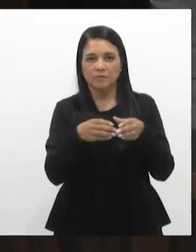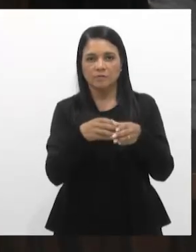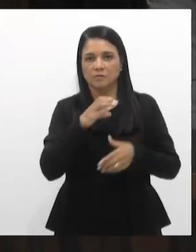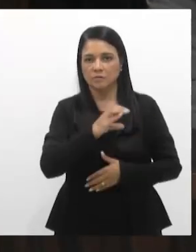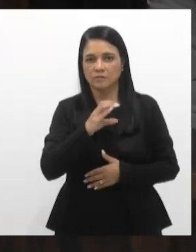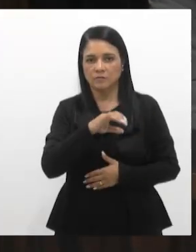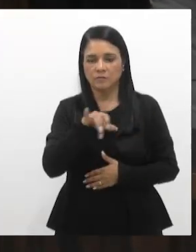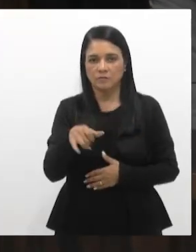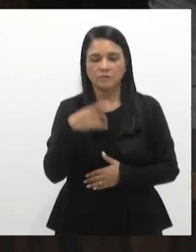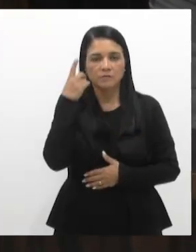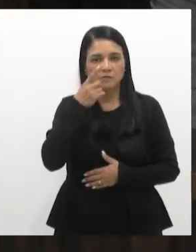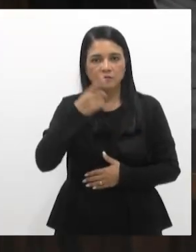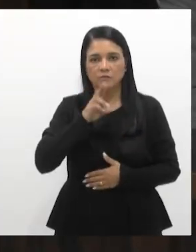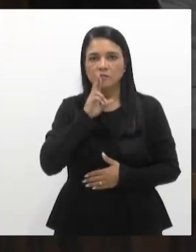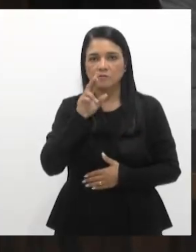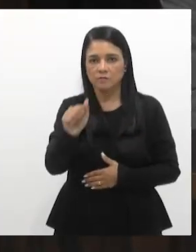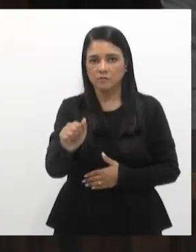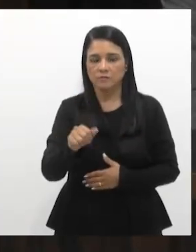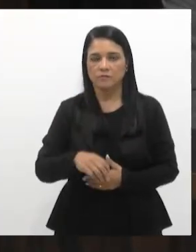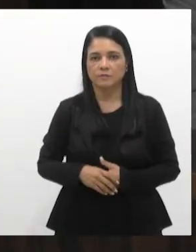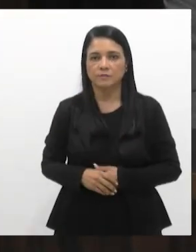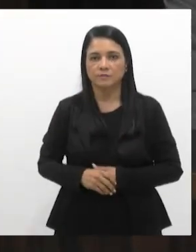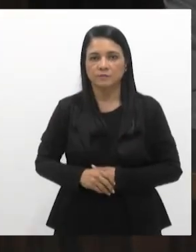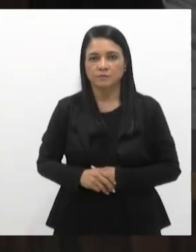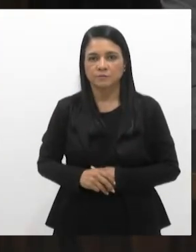Constituição e Justiça, deputado Rodrigo Amorim.